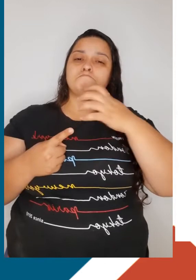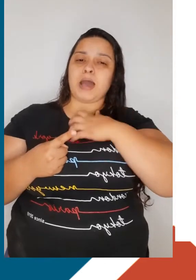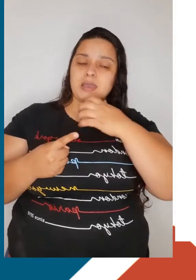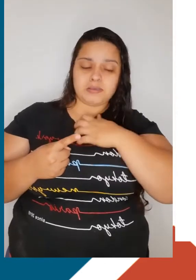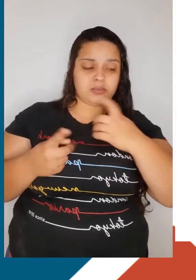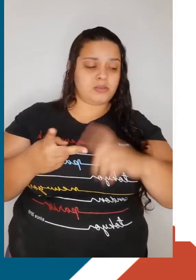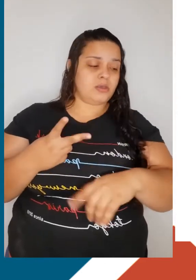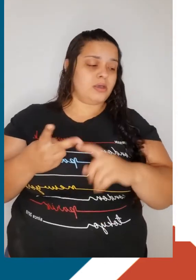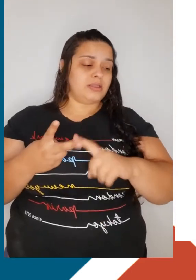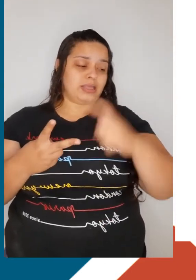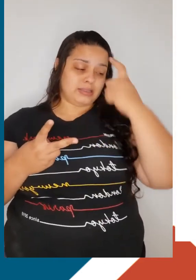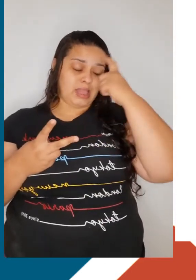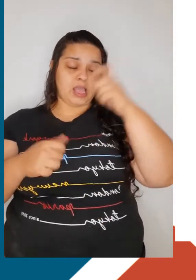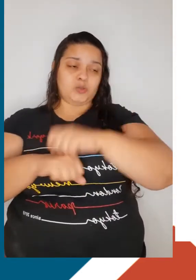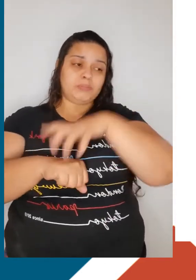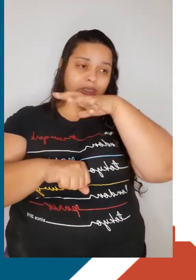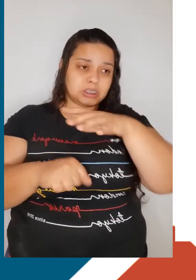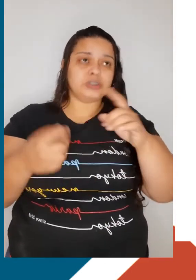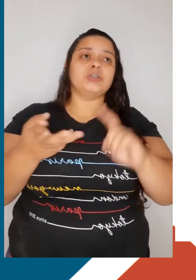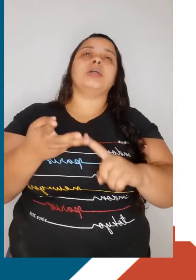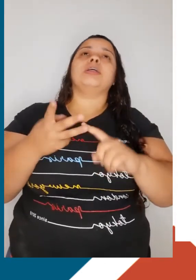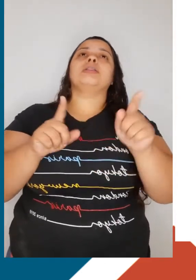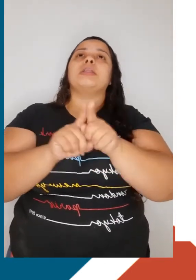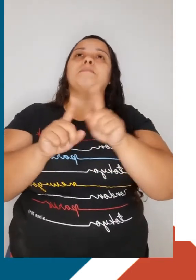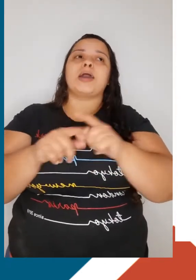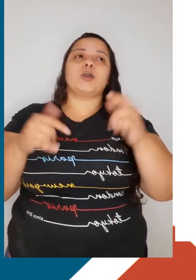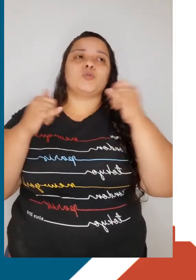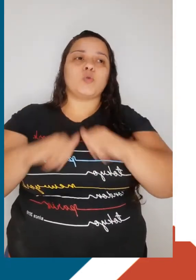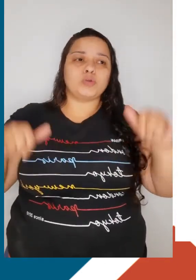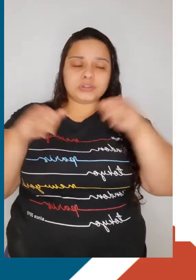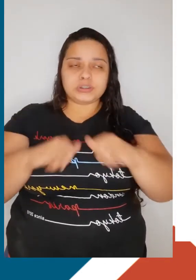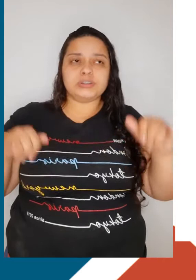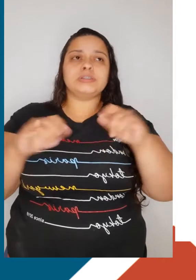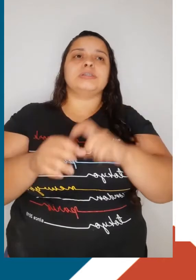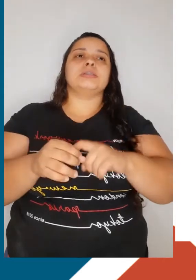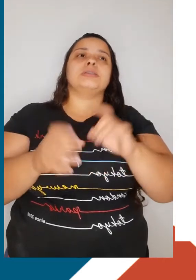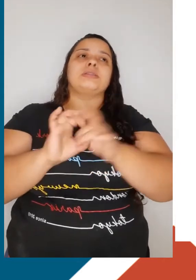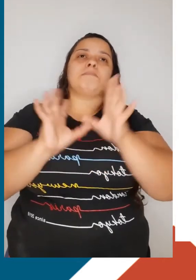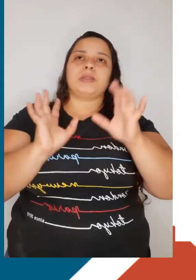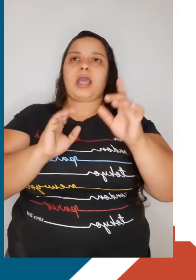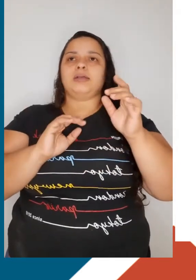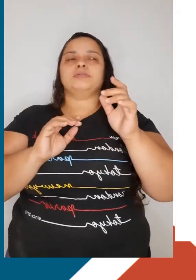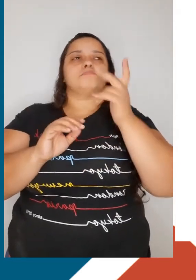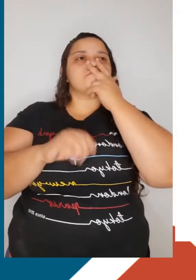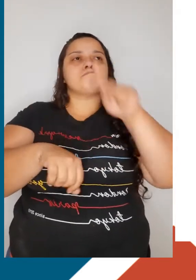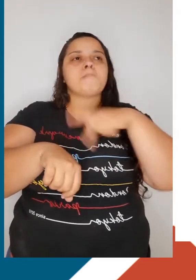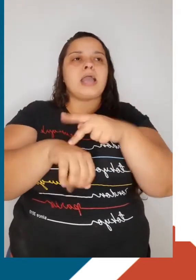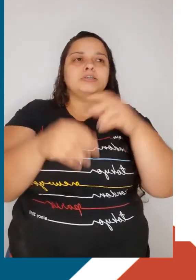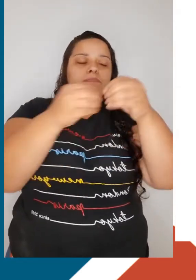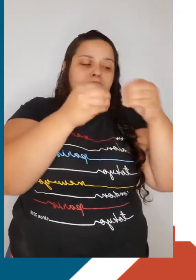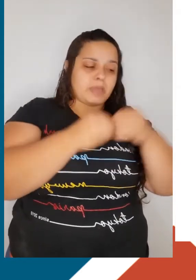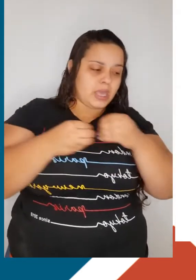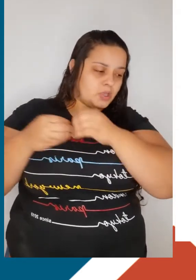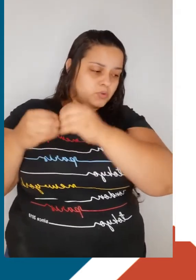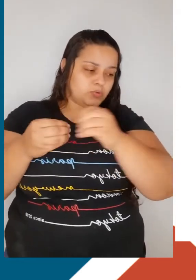liberais e iluministas de autodeterminação, as notícias sobre as independências dos países americanos vizinhos e o ganho cada vez mais